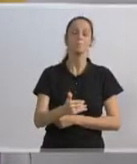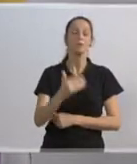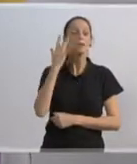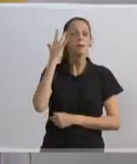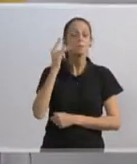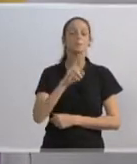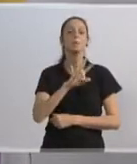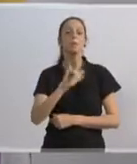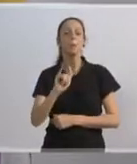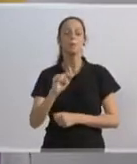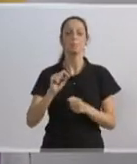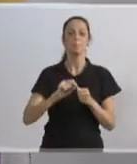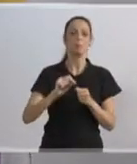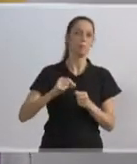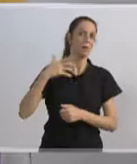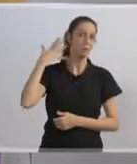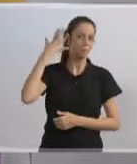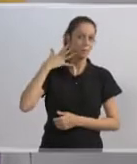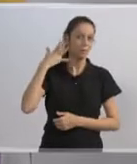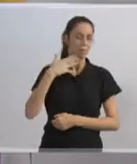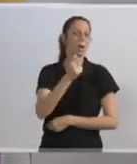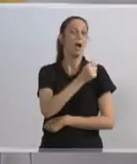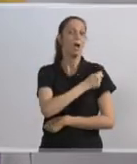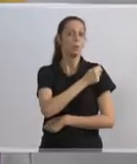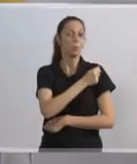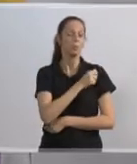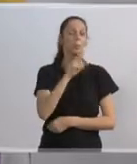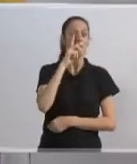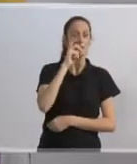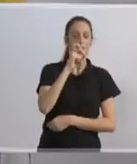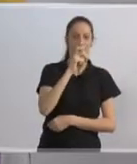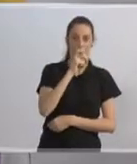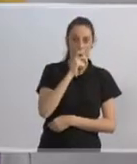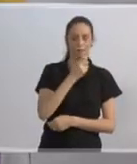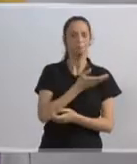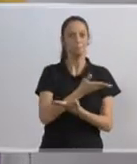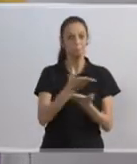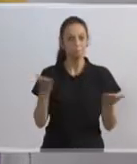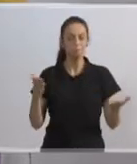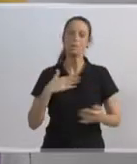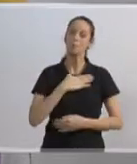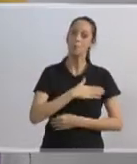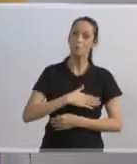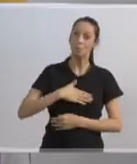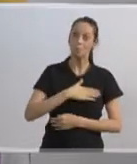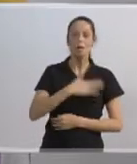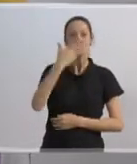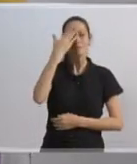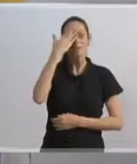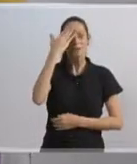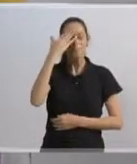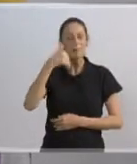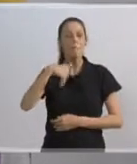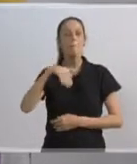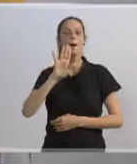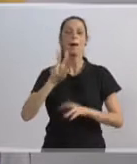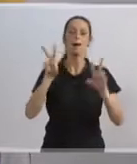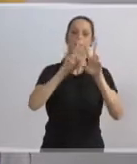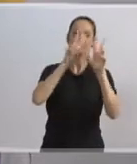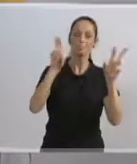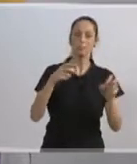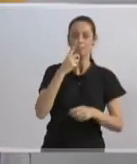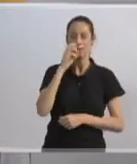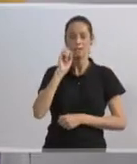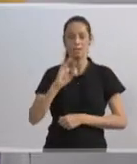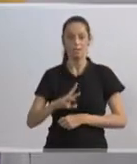fazer uma palestra para os estudantes dos pais e aqueles que gostaria de saber um pouco mais sobre lixo reciclado